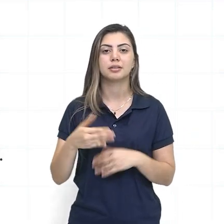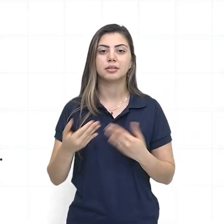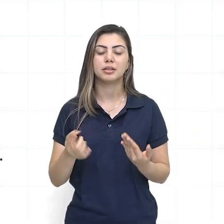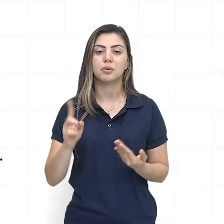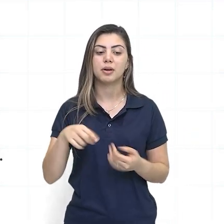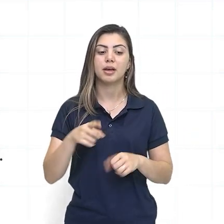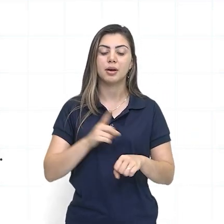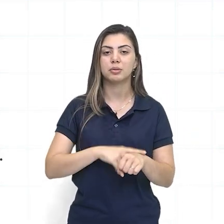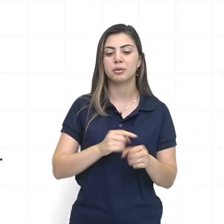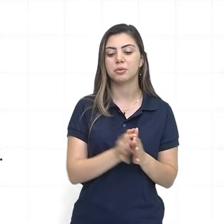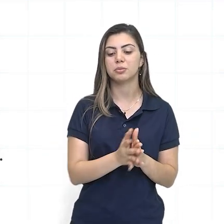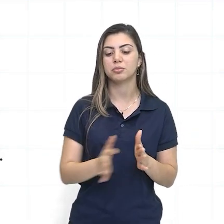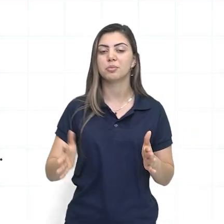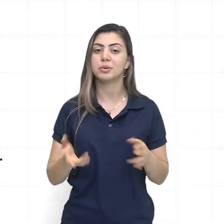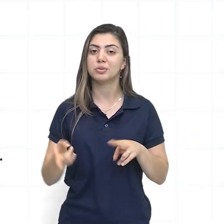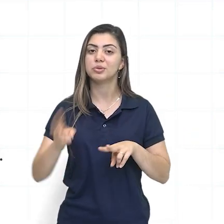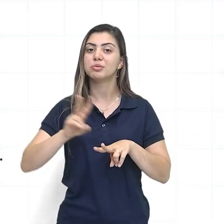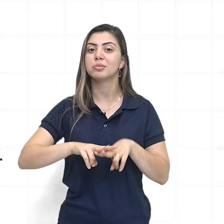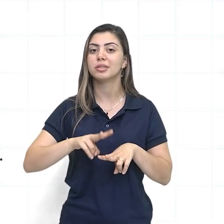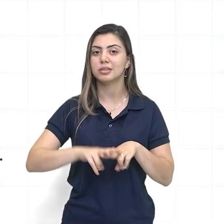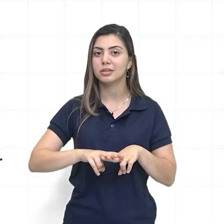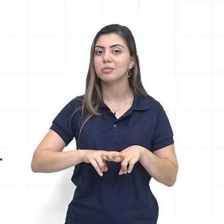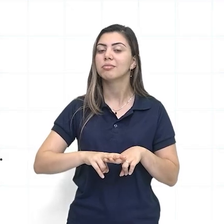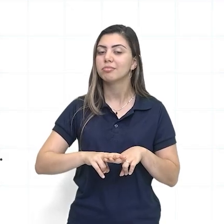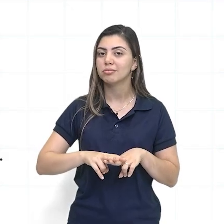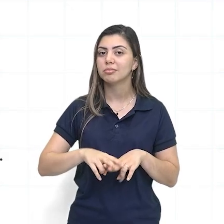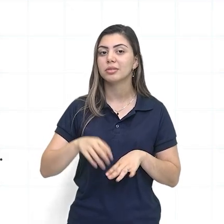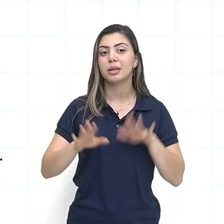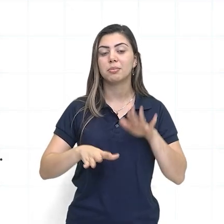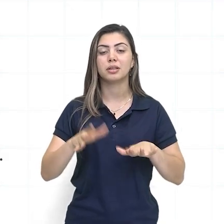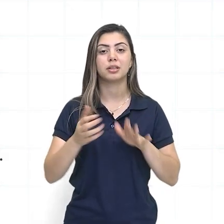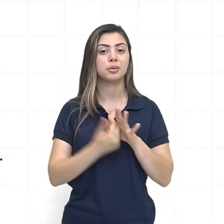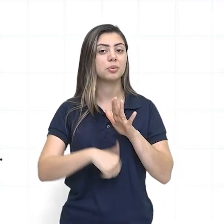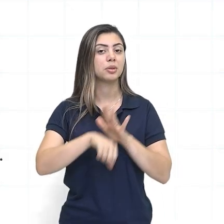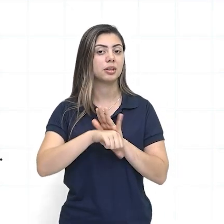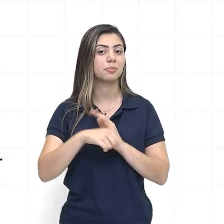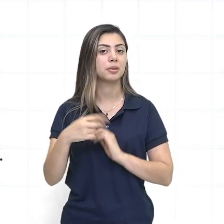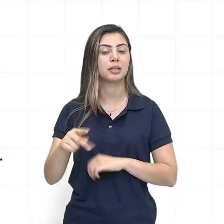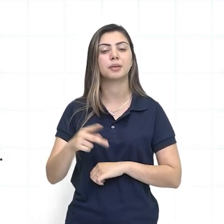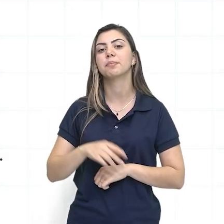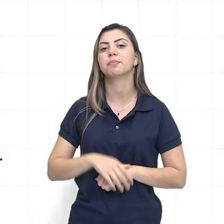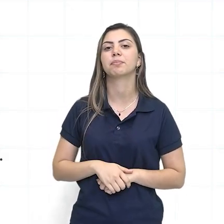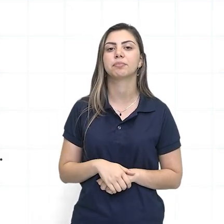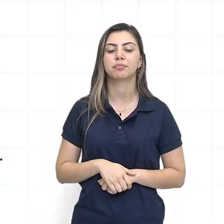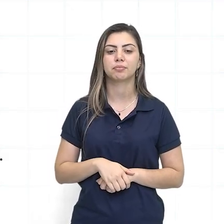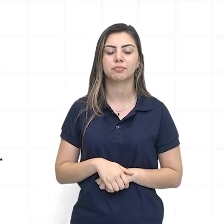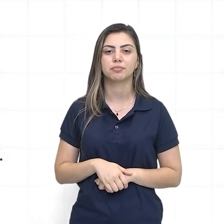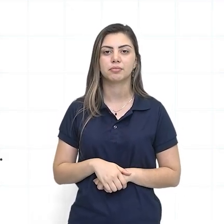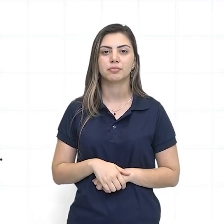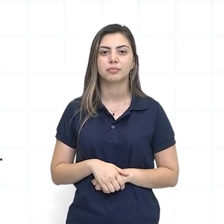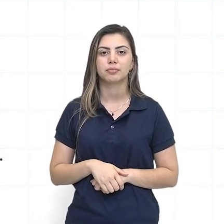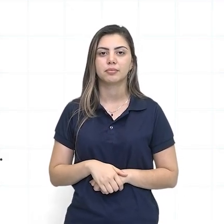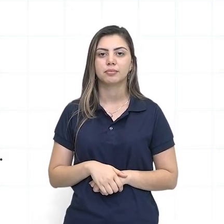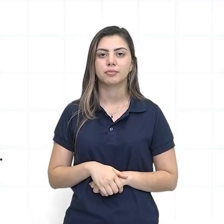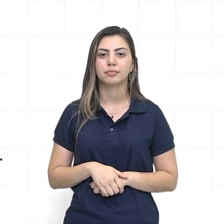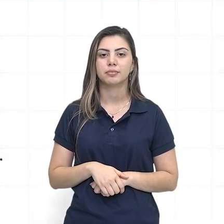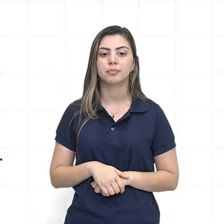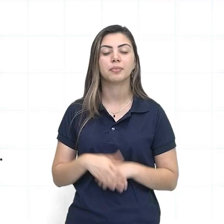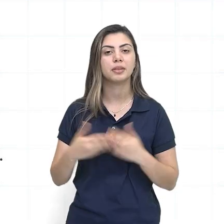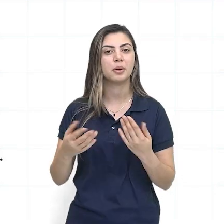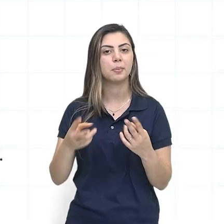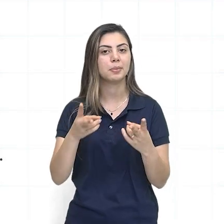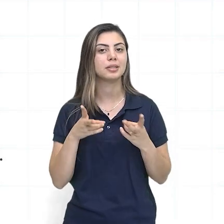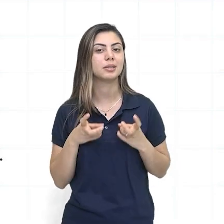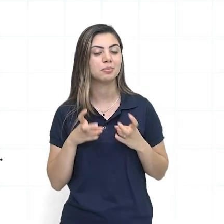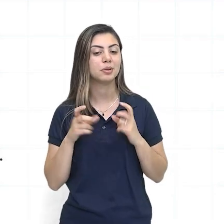de prisão que ele vai ter ali, conforme o crime que ele cometeu. Então, notem que a palavra